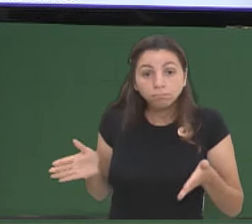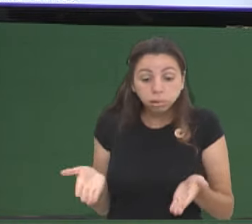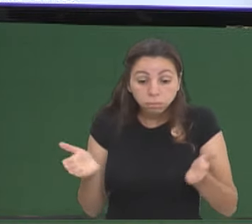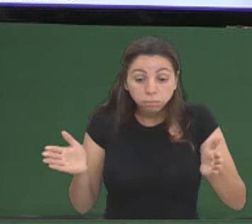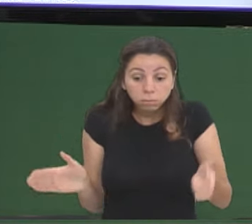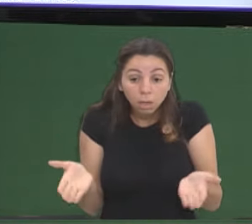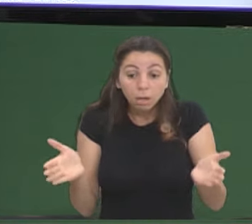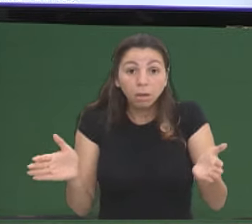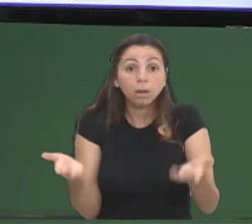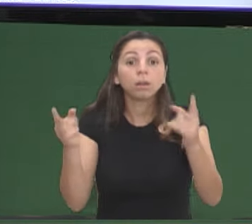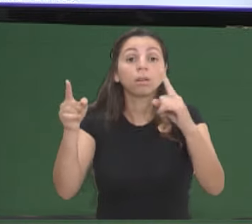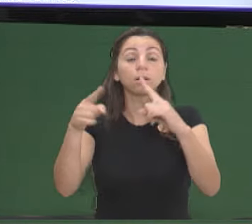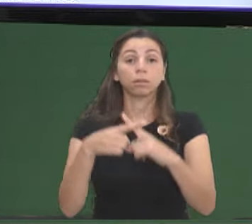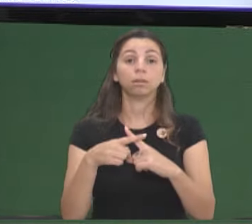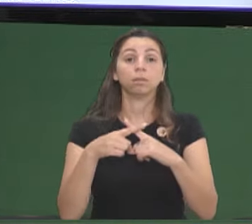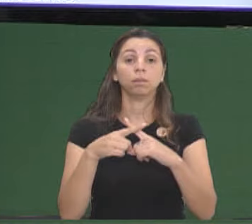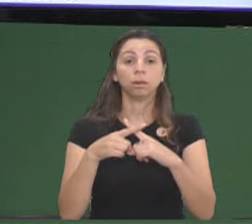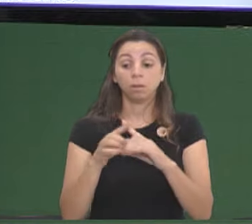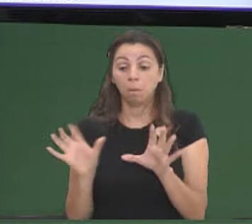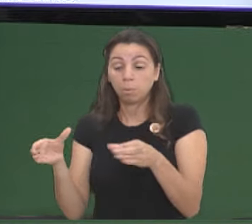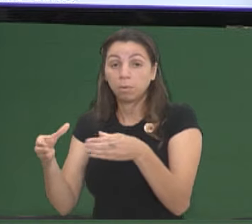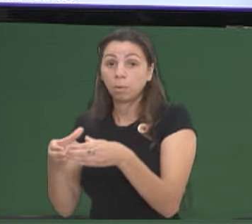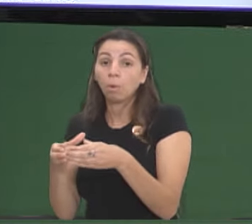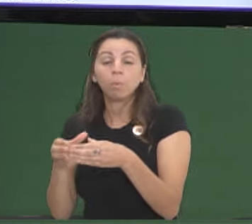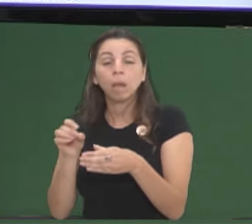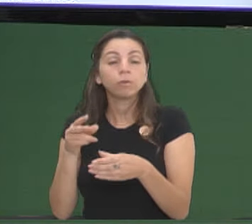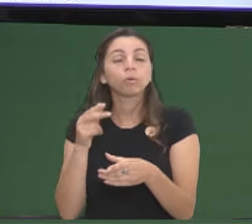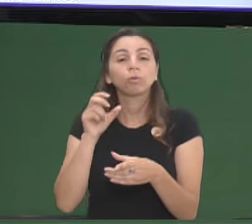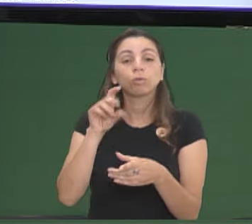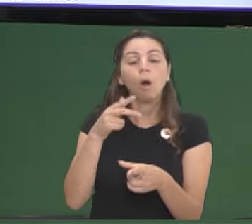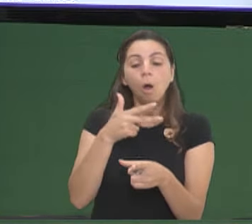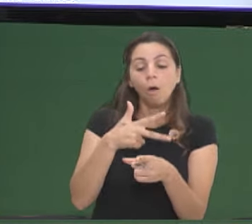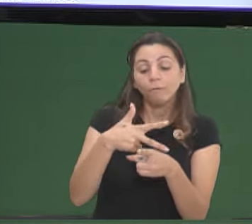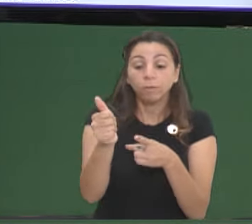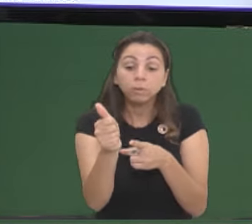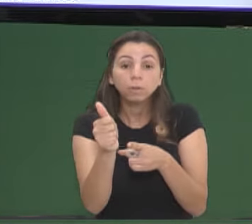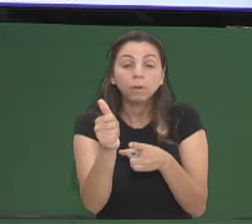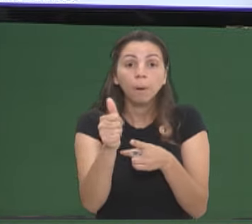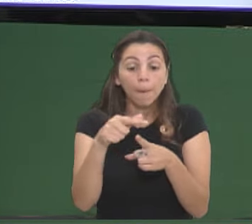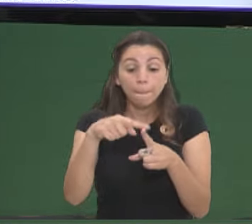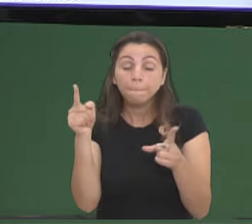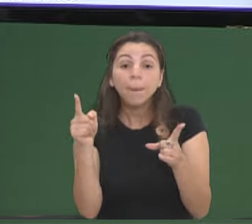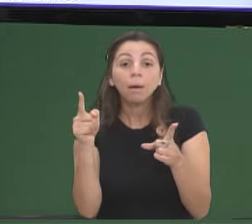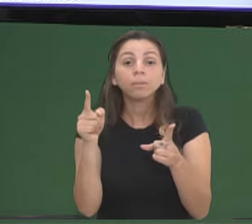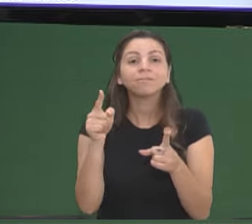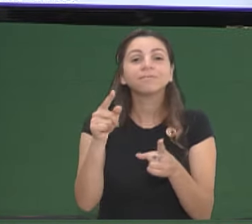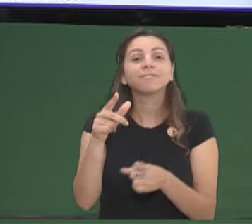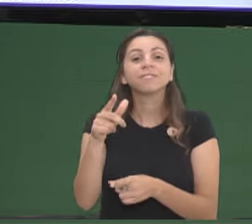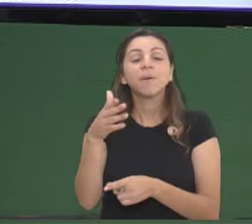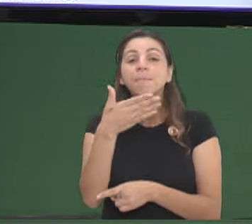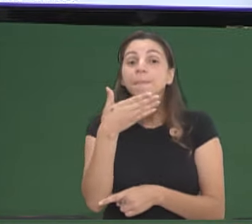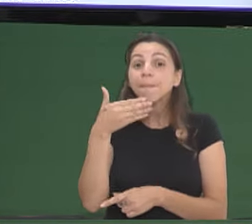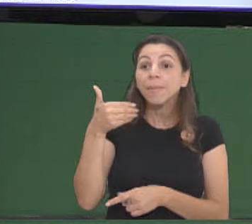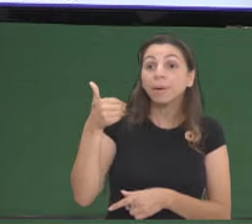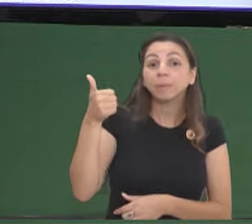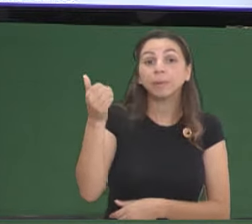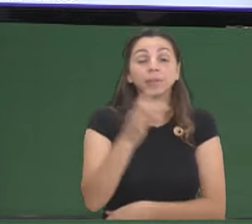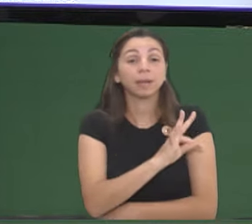competição, não por vencer, mas assim, por melhorar, aprimorar o seu gesto técnico, para que